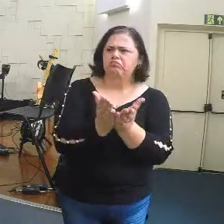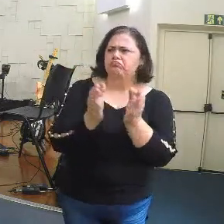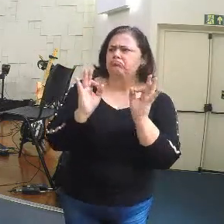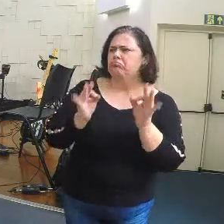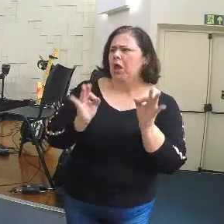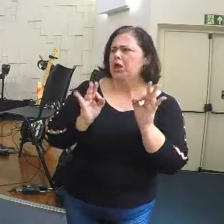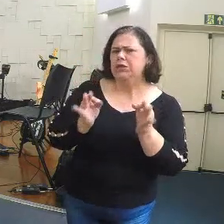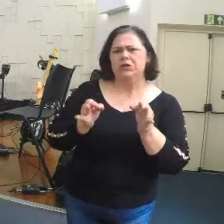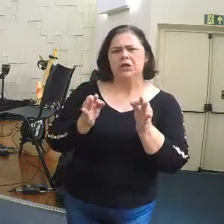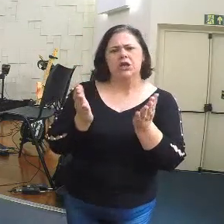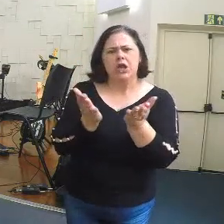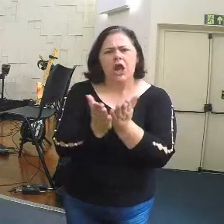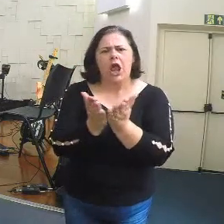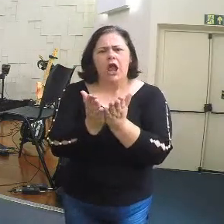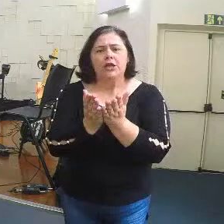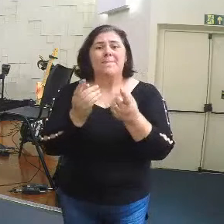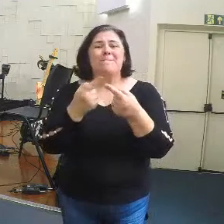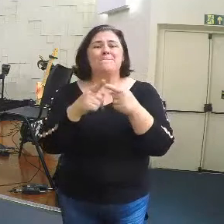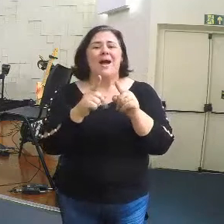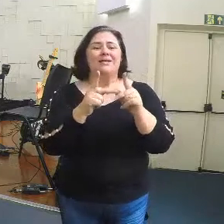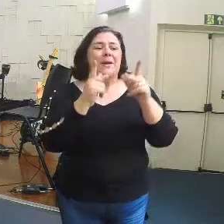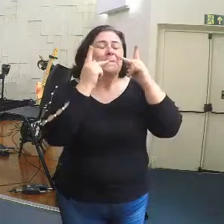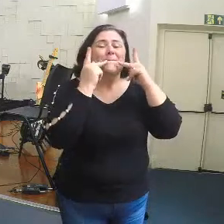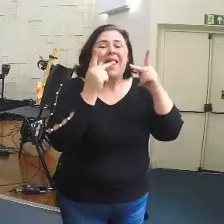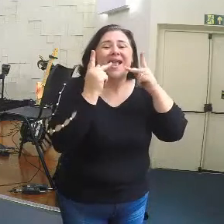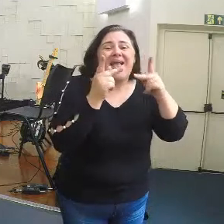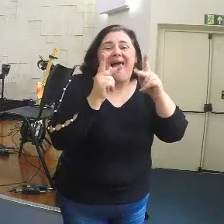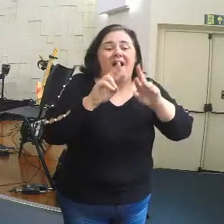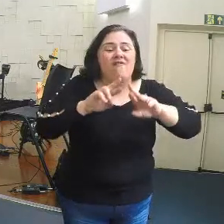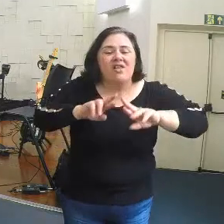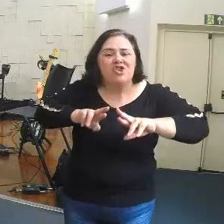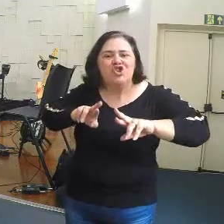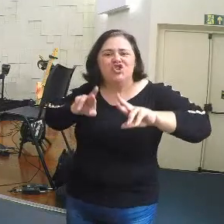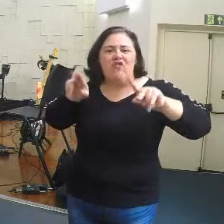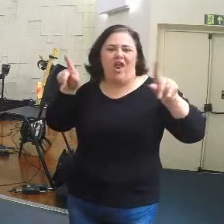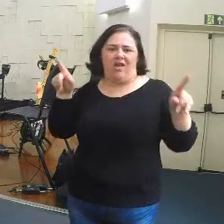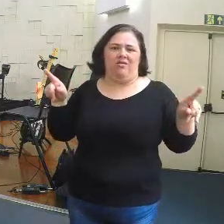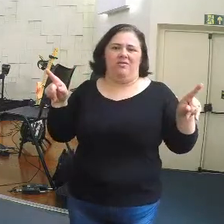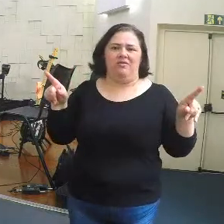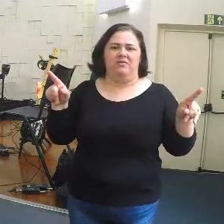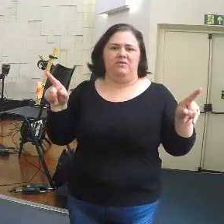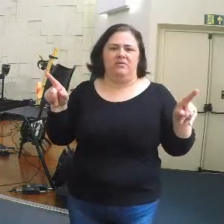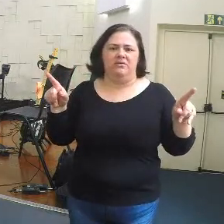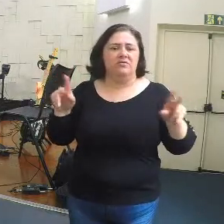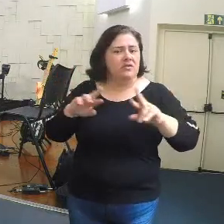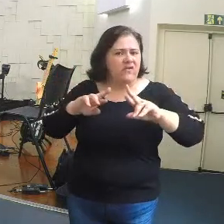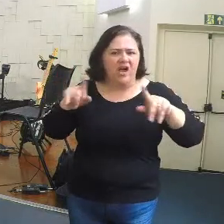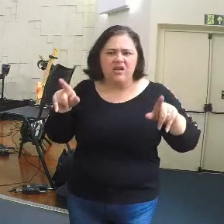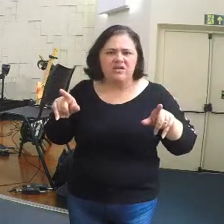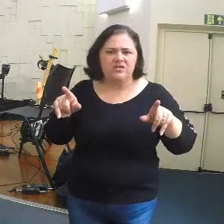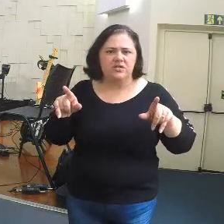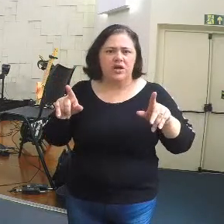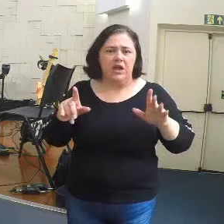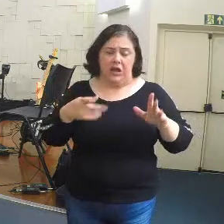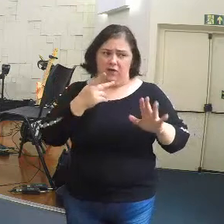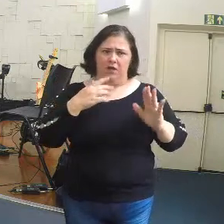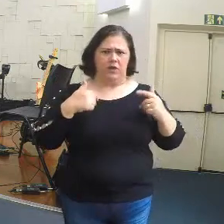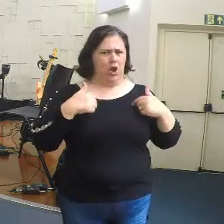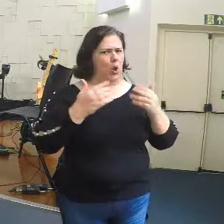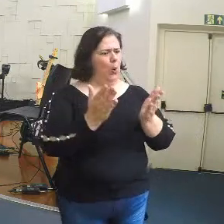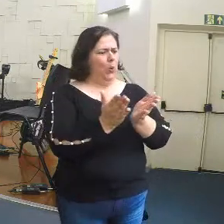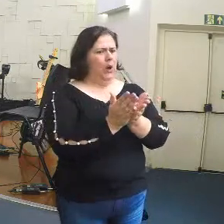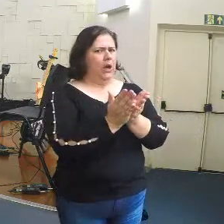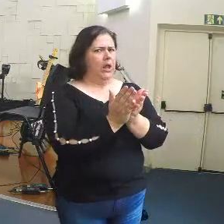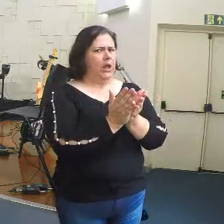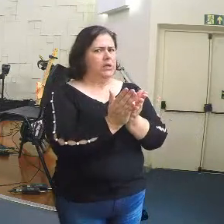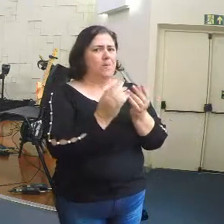distorcendo completamente a mensagem cristã. Porque muitos enganadores têm saído pelo mundo afora, os